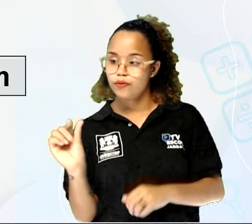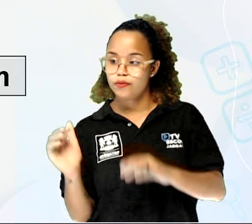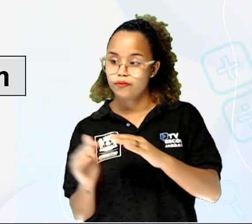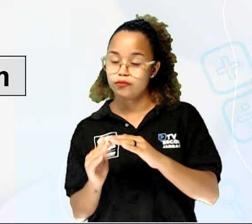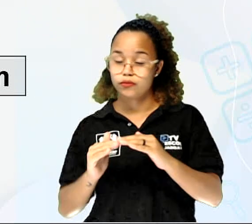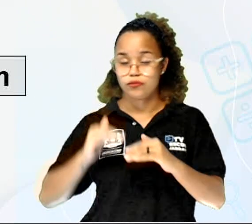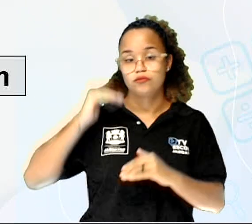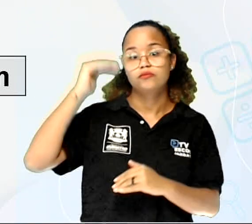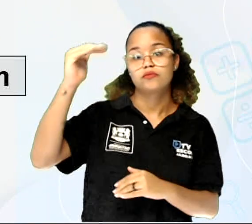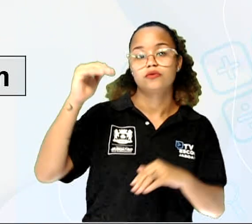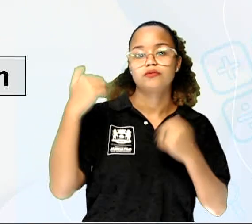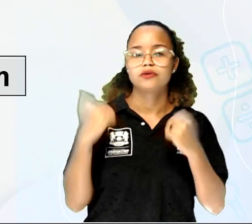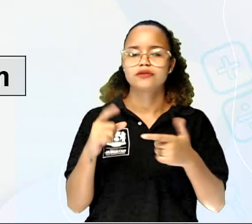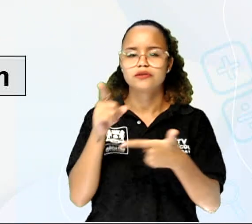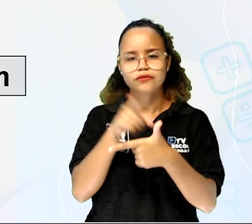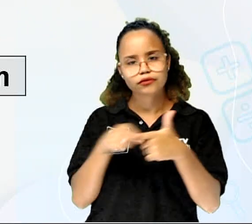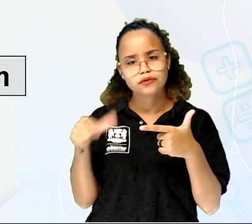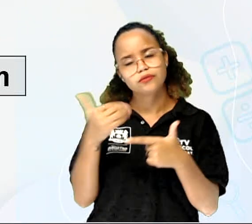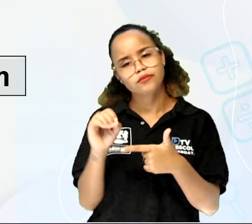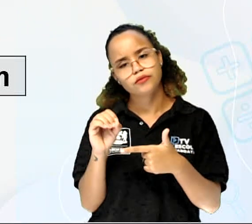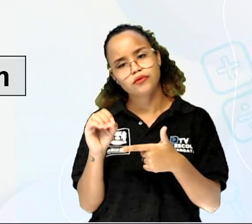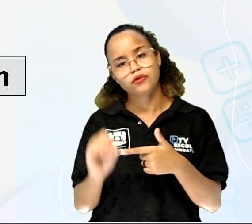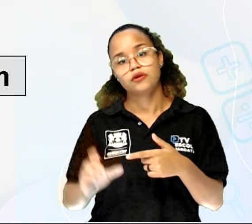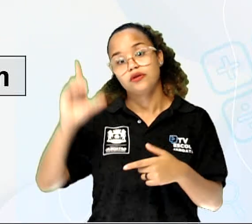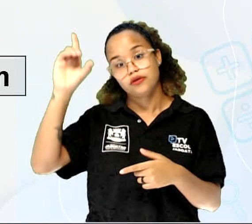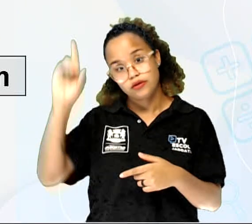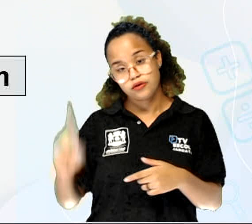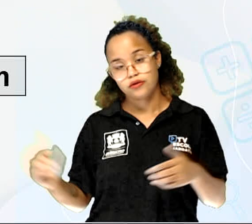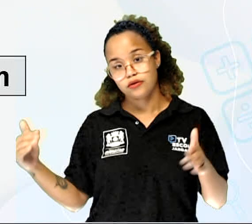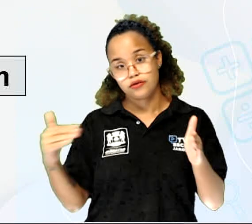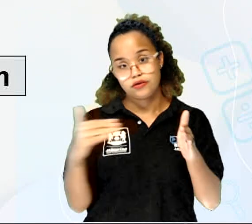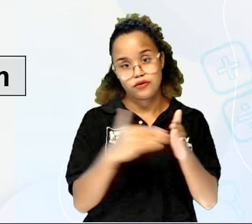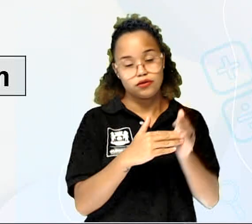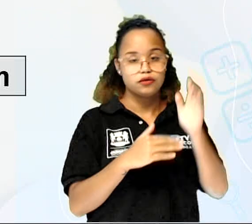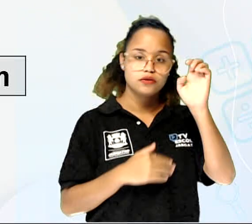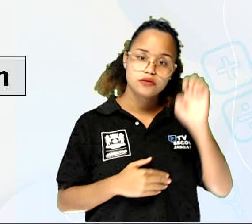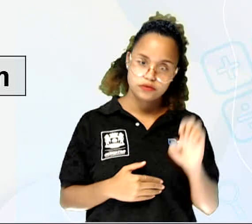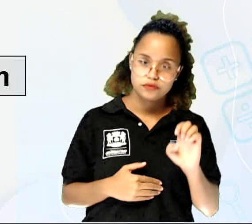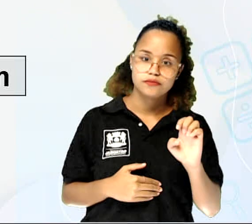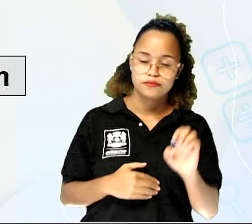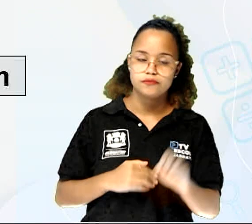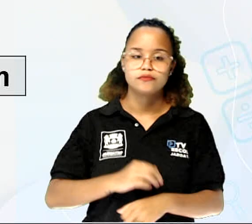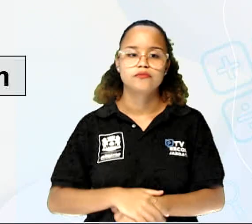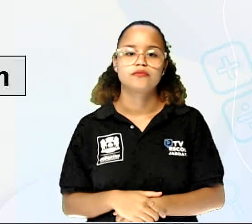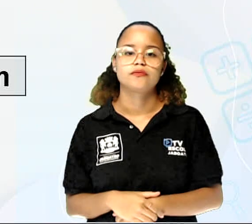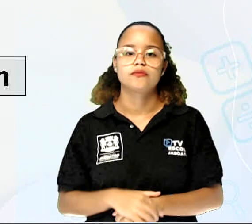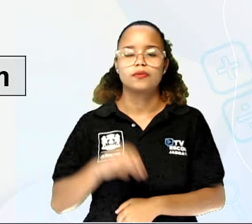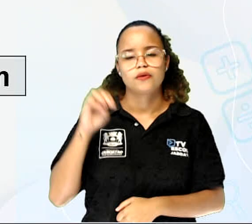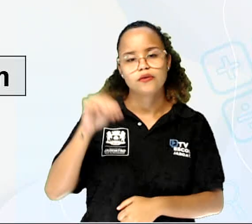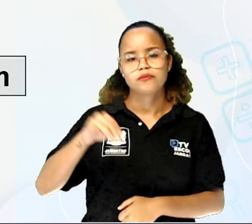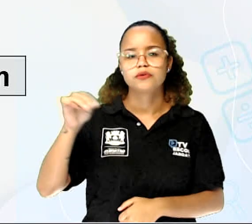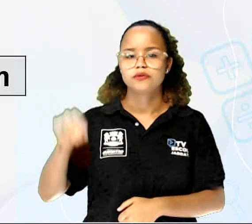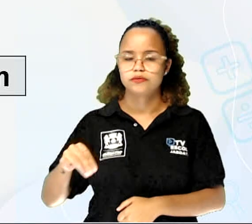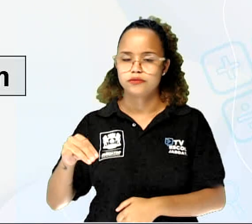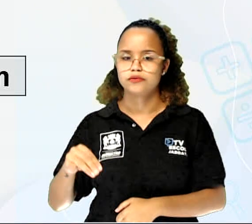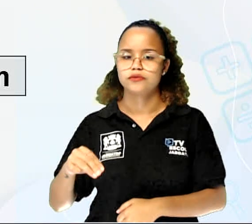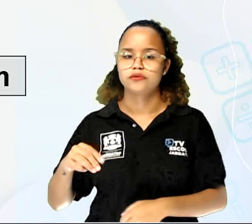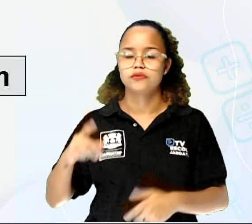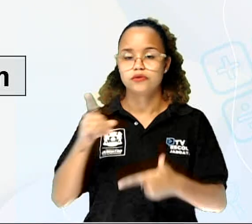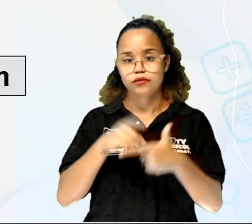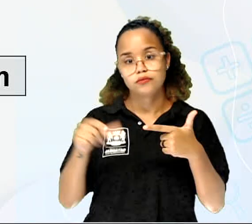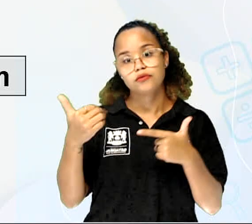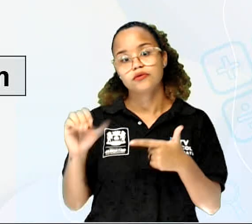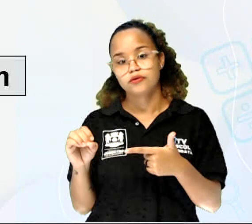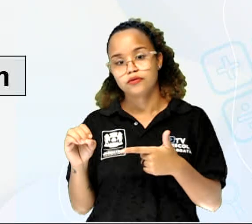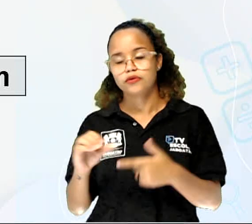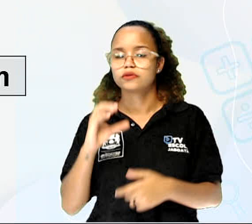valor por 10 na direção da direita para a esquerda. Então, de milímetro para centímetro, dividido por 10,